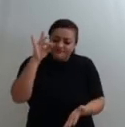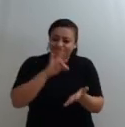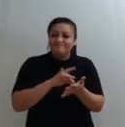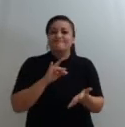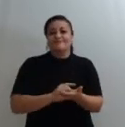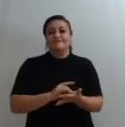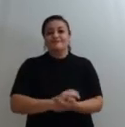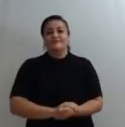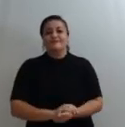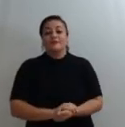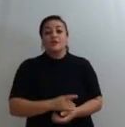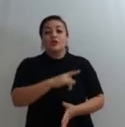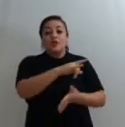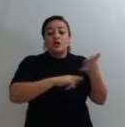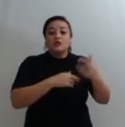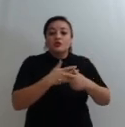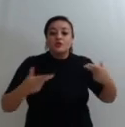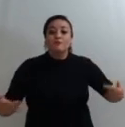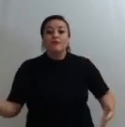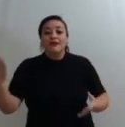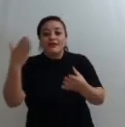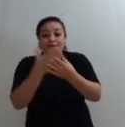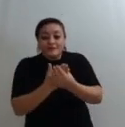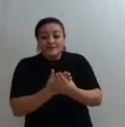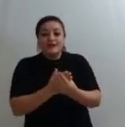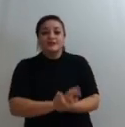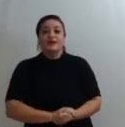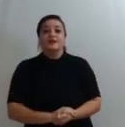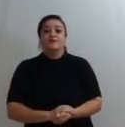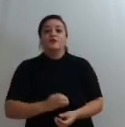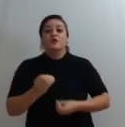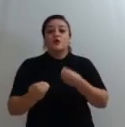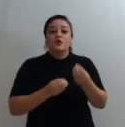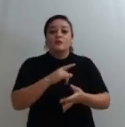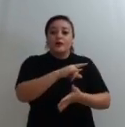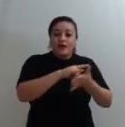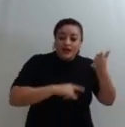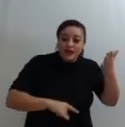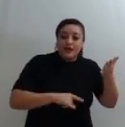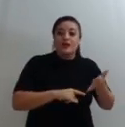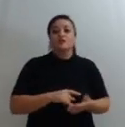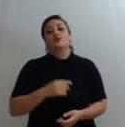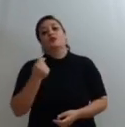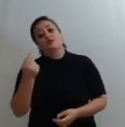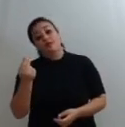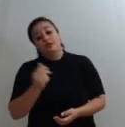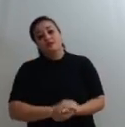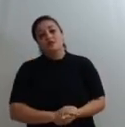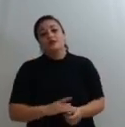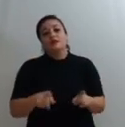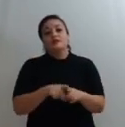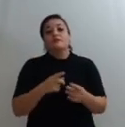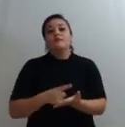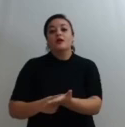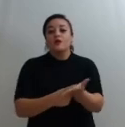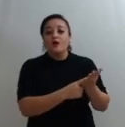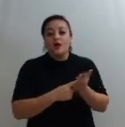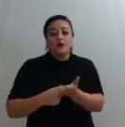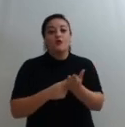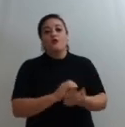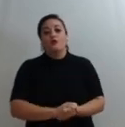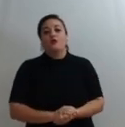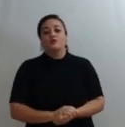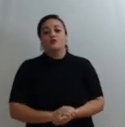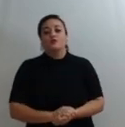de documentos anexos apensos, tais como relatórios de inteligência financeira do COAF e o acordo de colaboração premiada, que integram